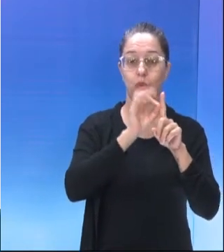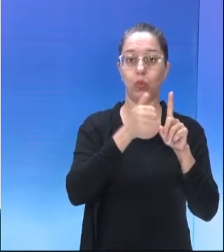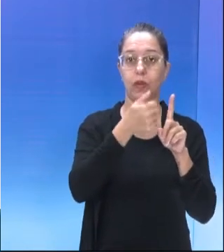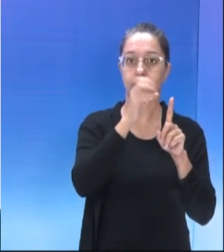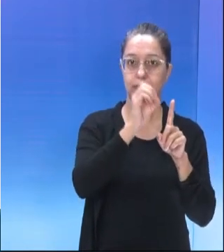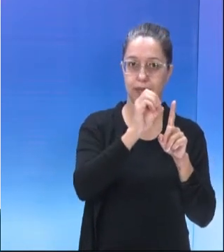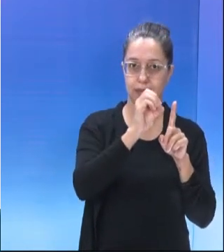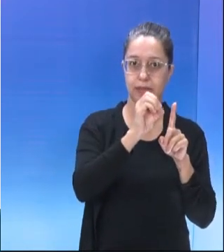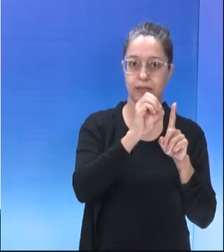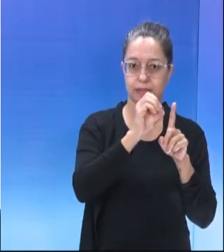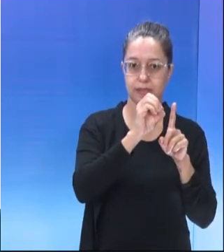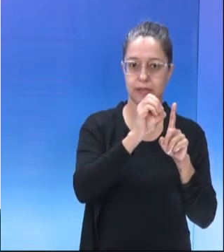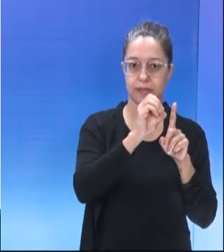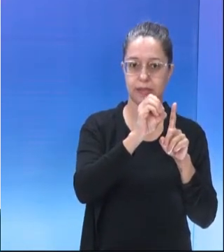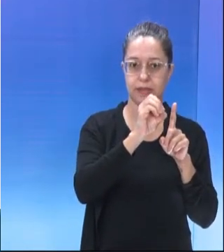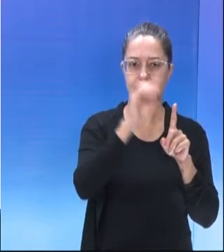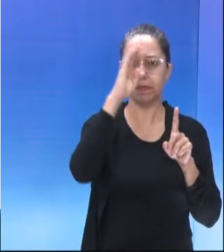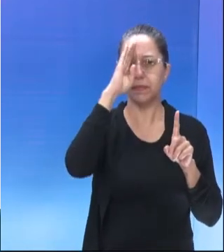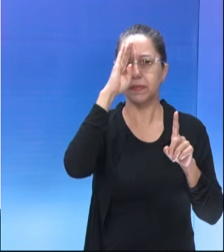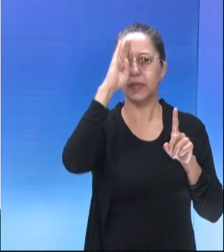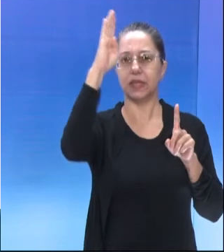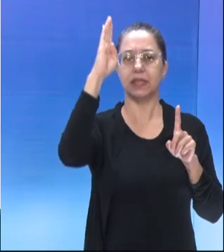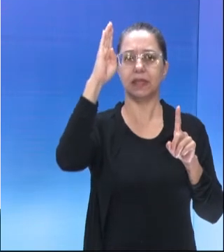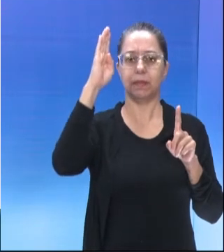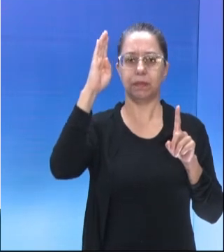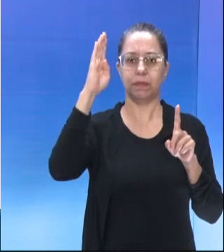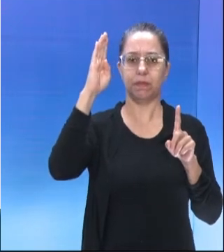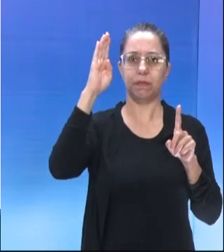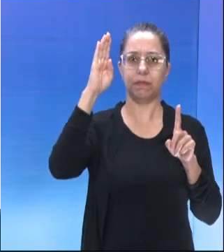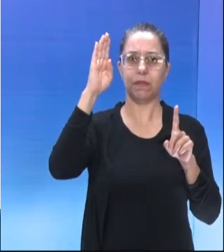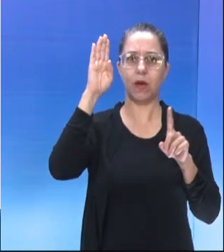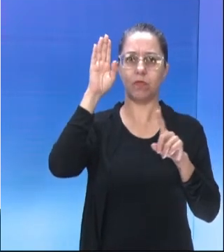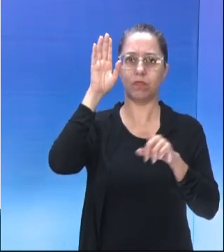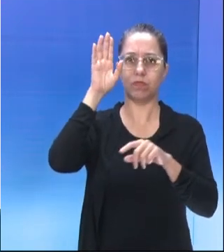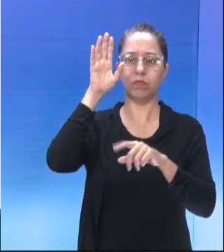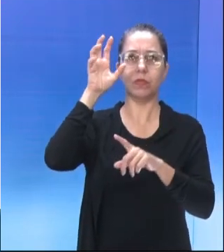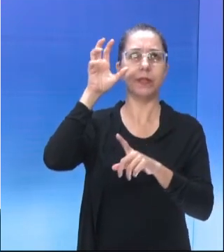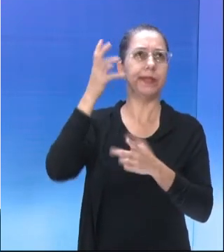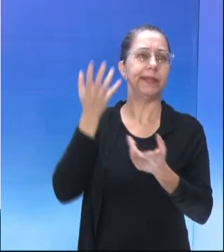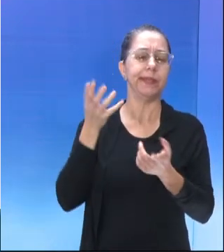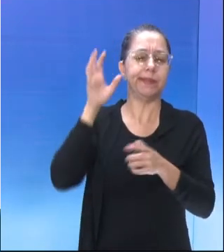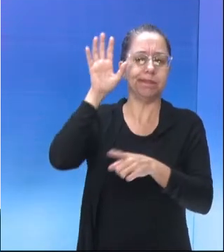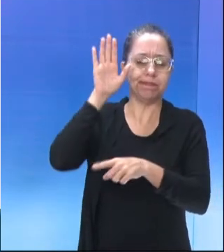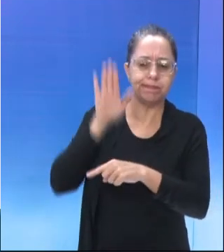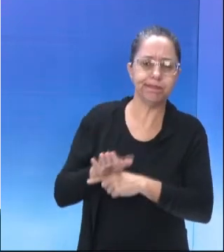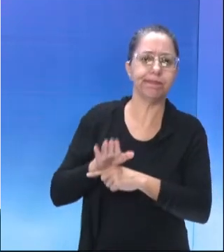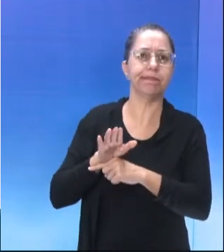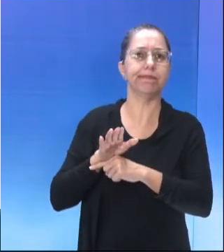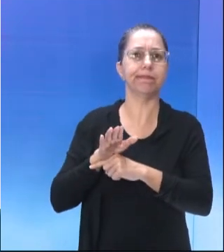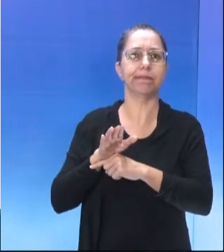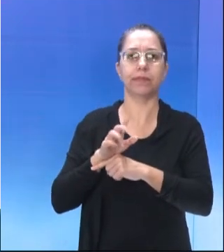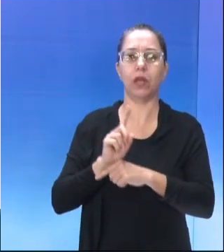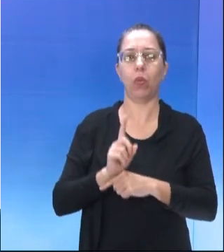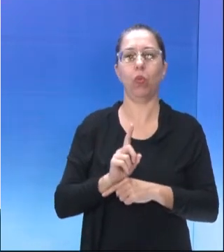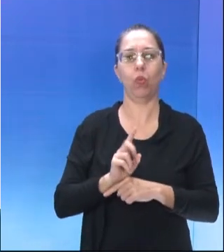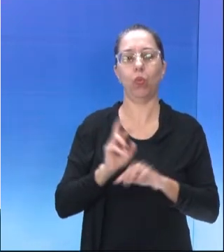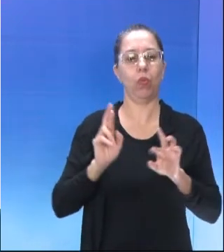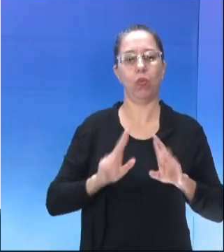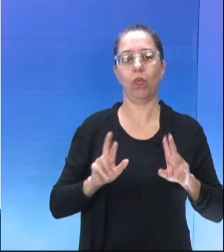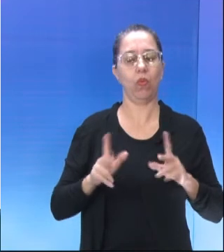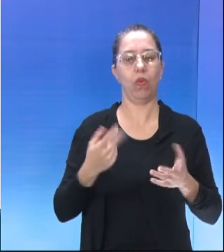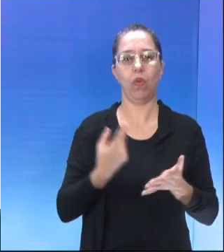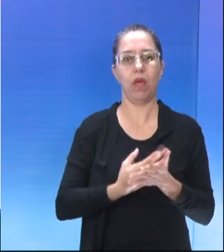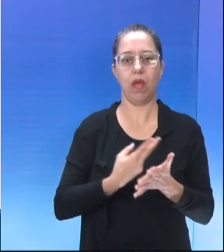Temperatura baixa, 10 graus Celsius, é o principal inibidor da enzima? Também é um distrator. Não podemos